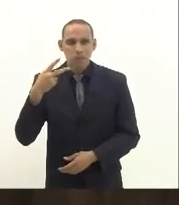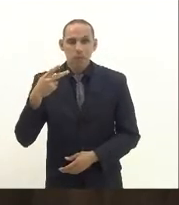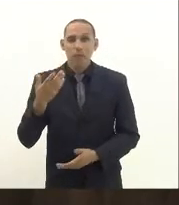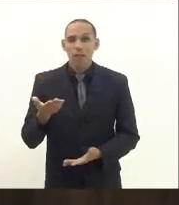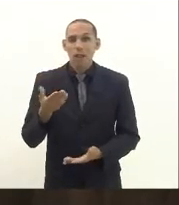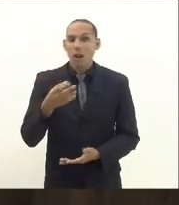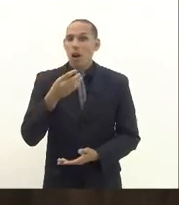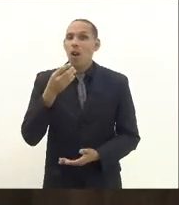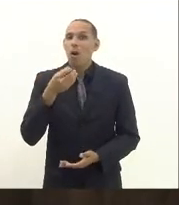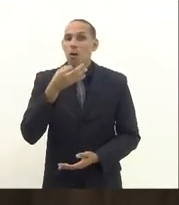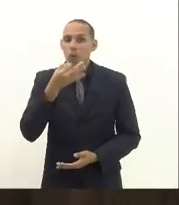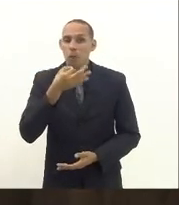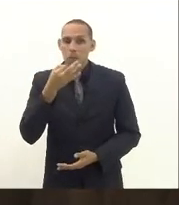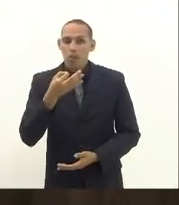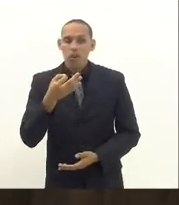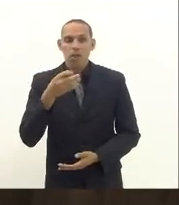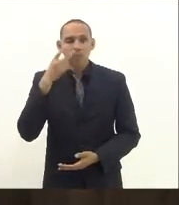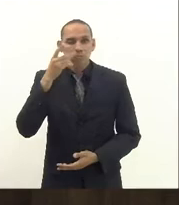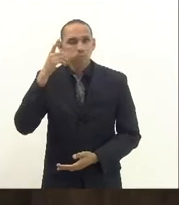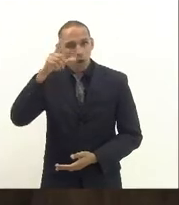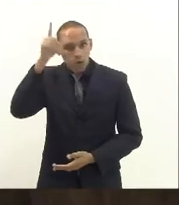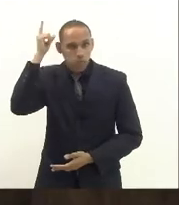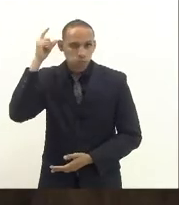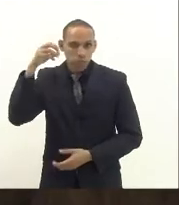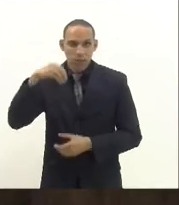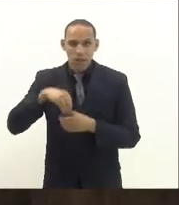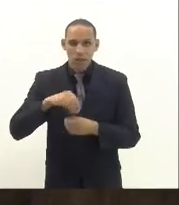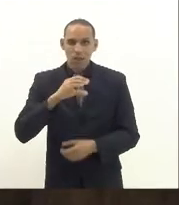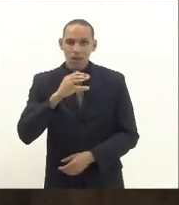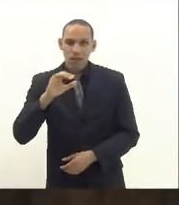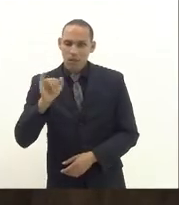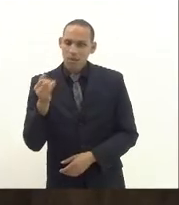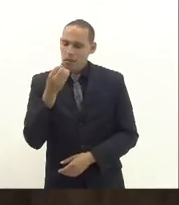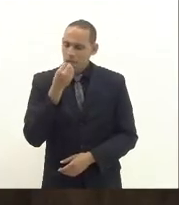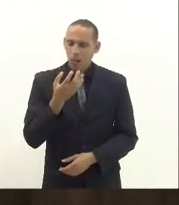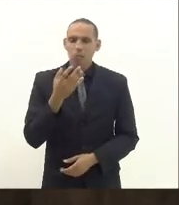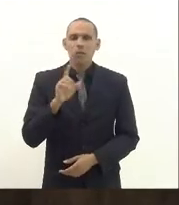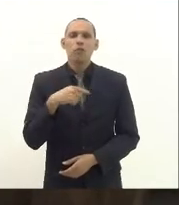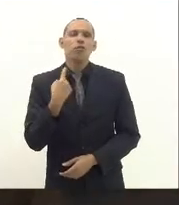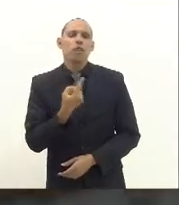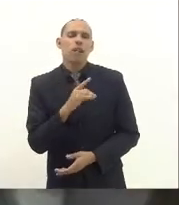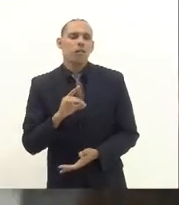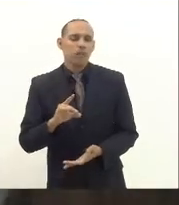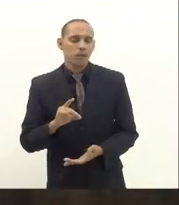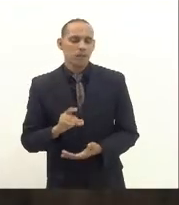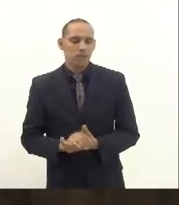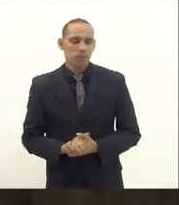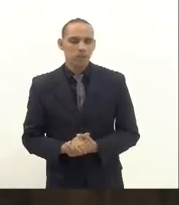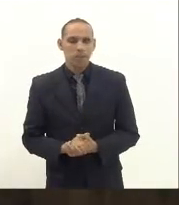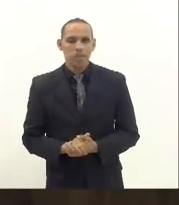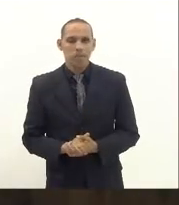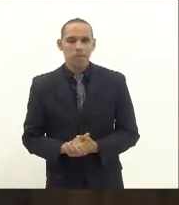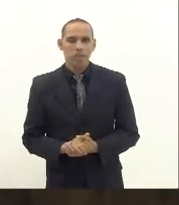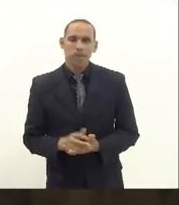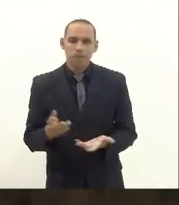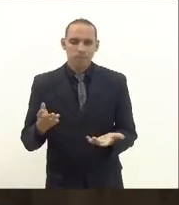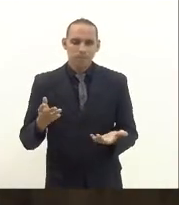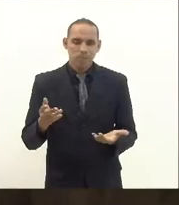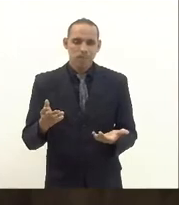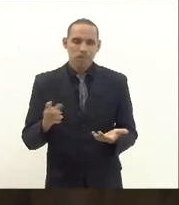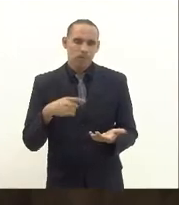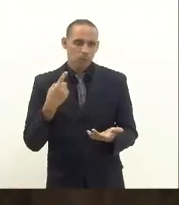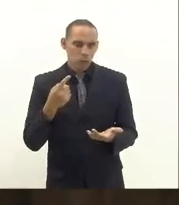ccj foi muito bom ir é nós na verdade Presidente